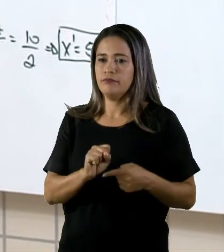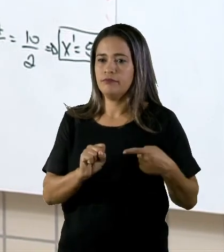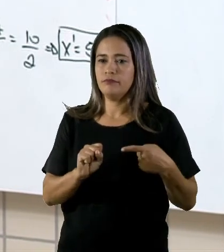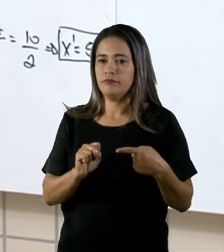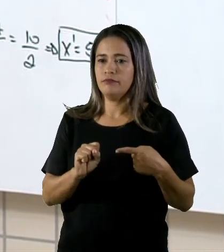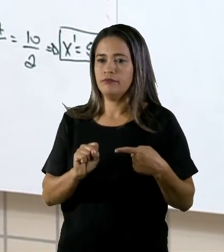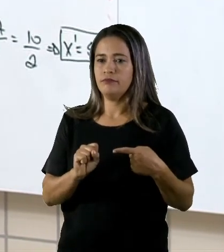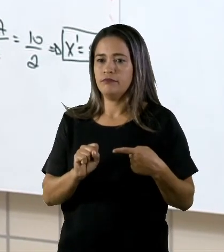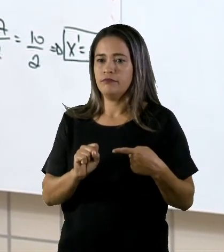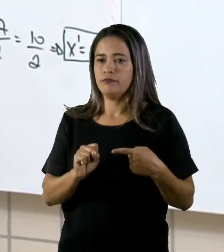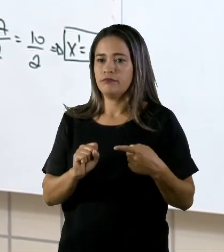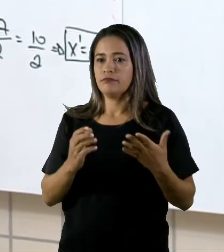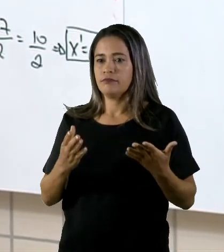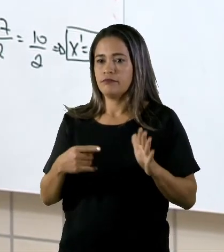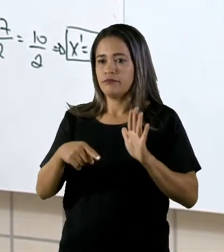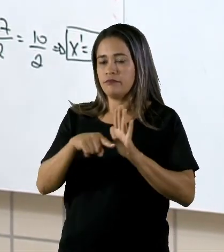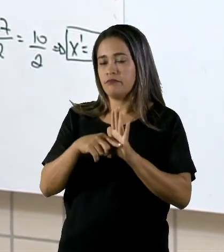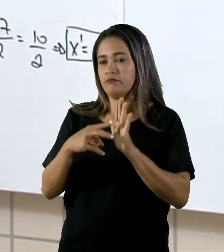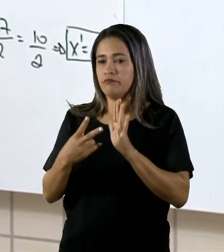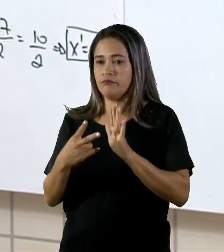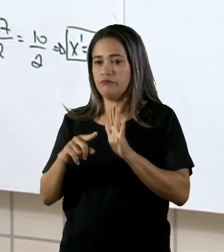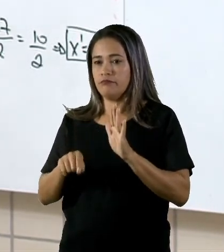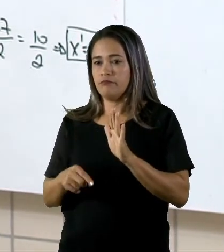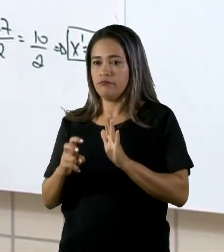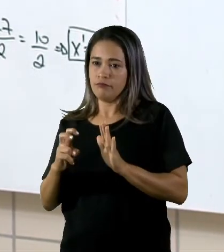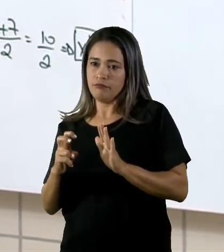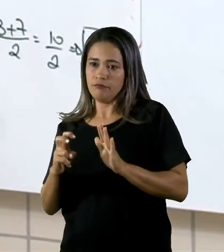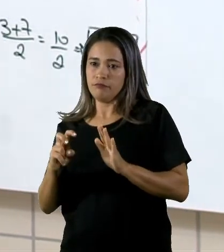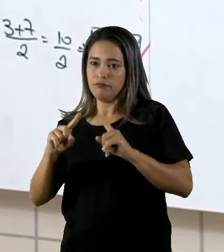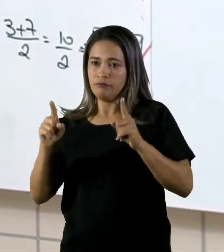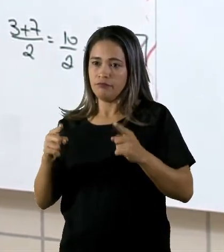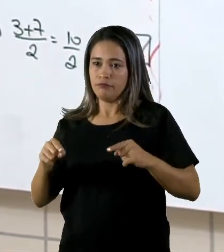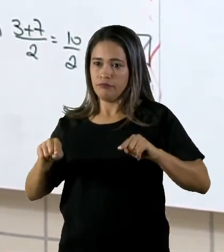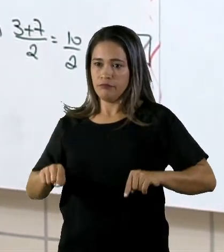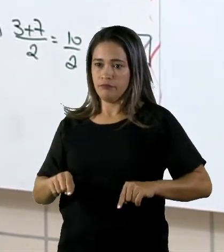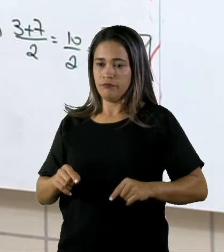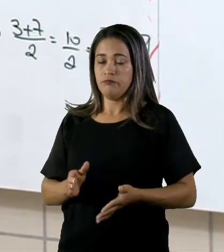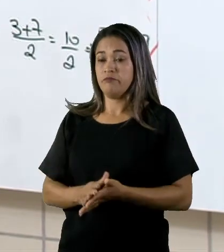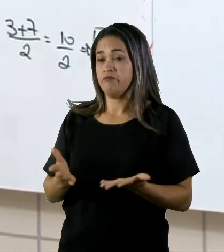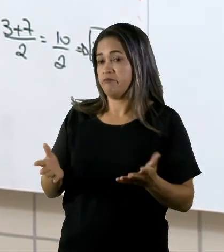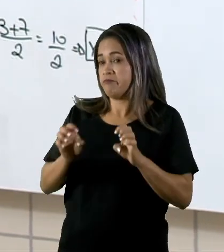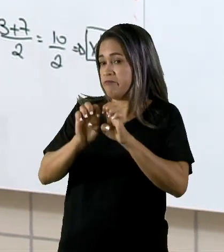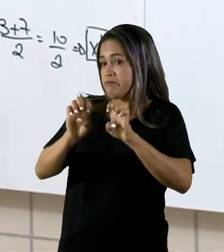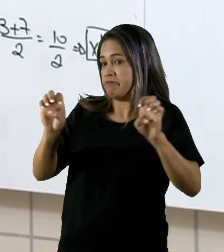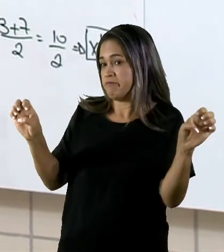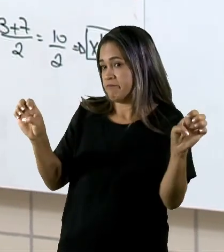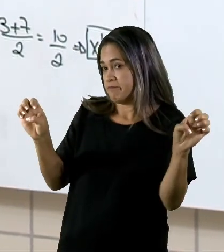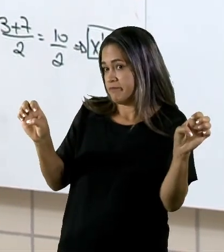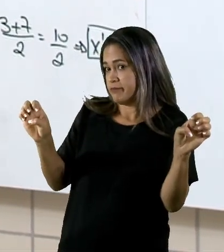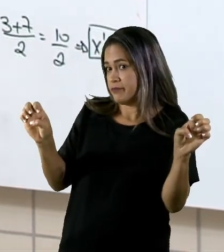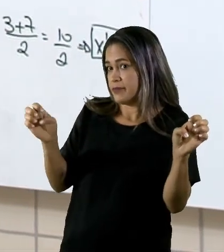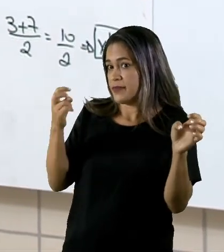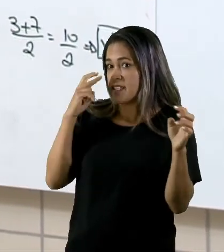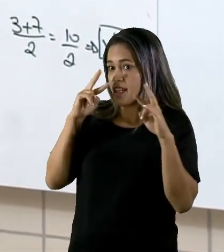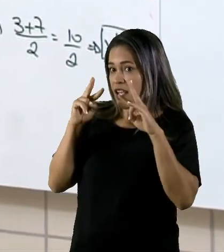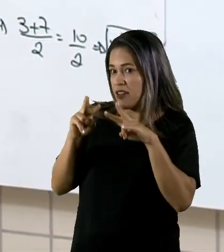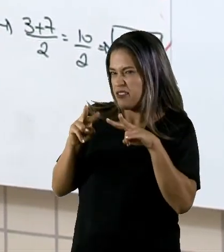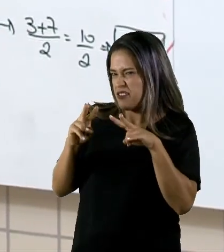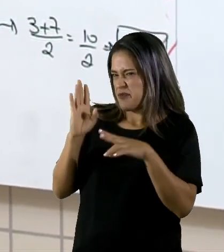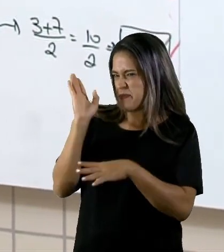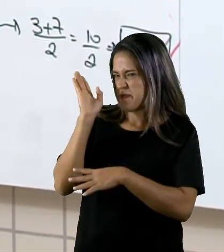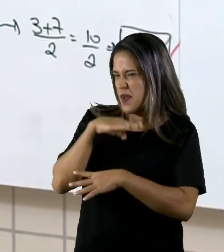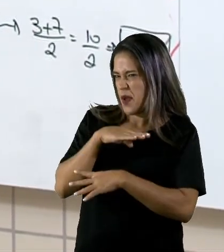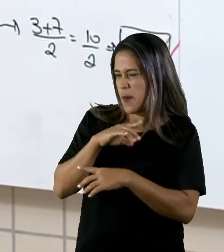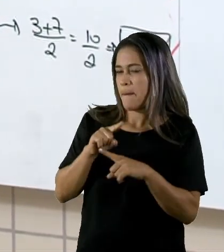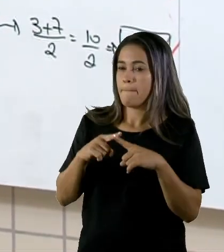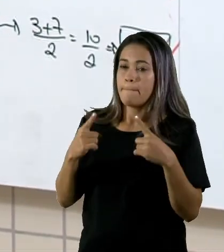2 e depois o 5. Então, essa equação é irracional. Ela tem uma cara de malvada, de